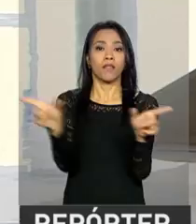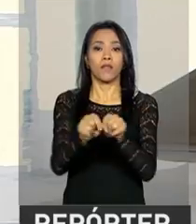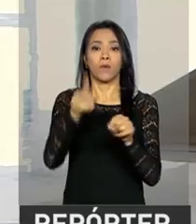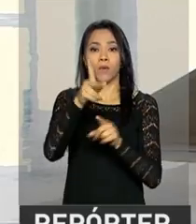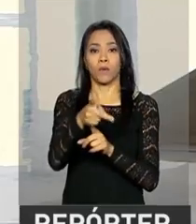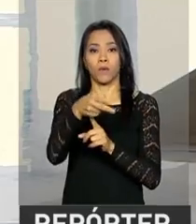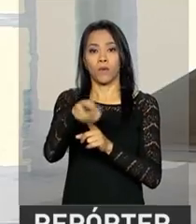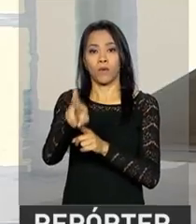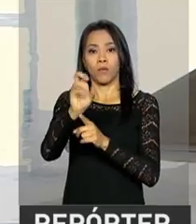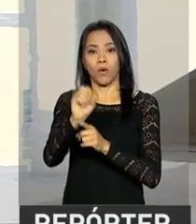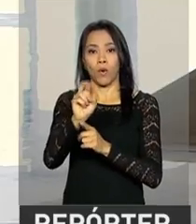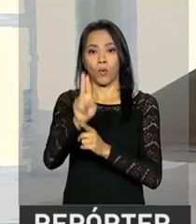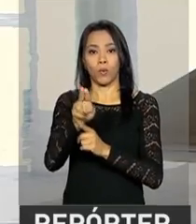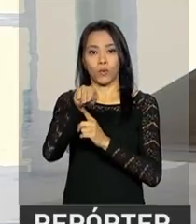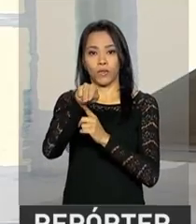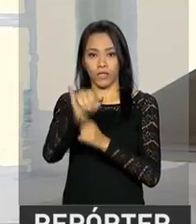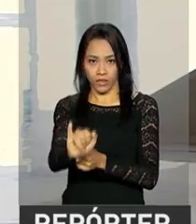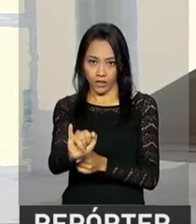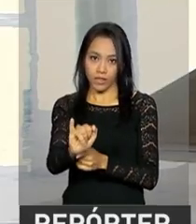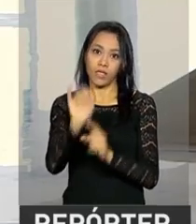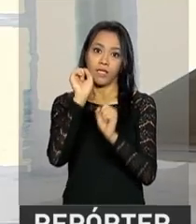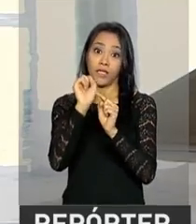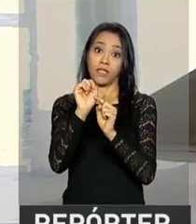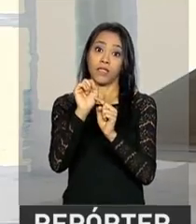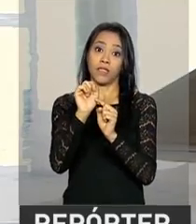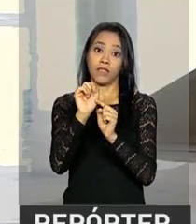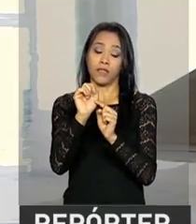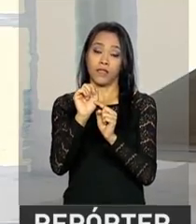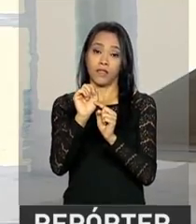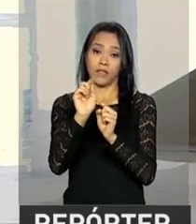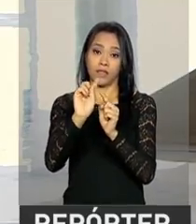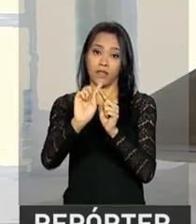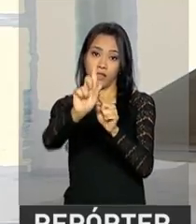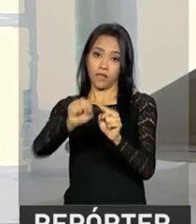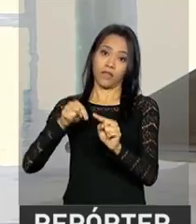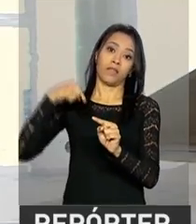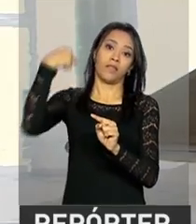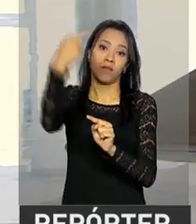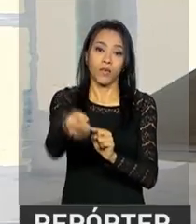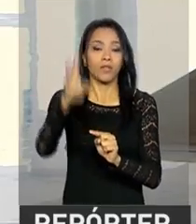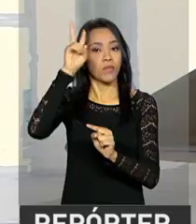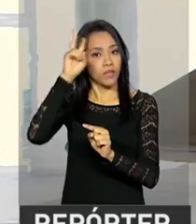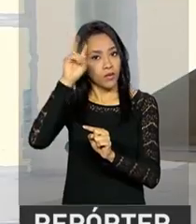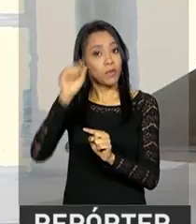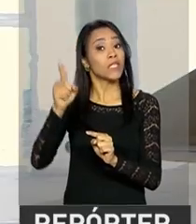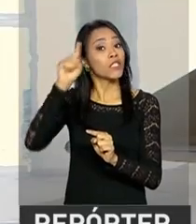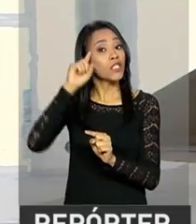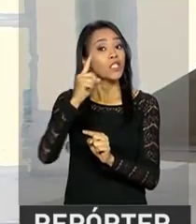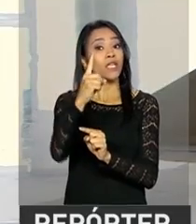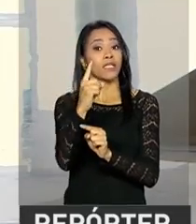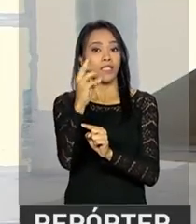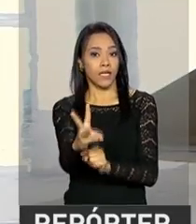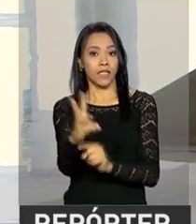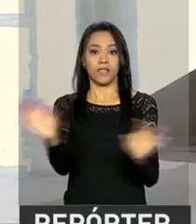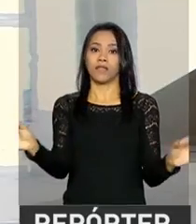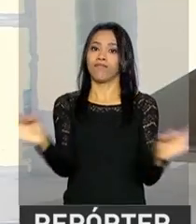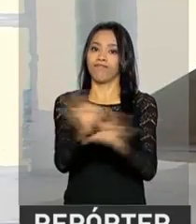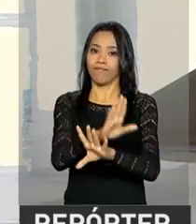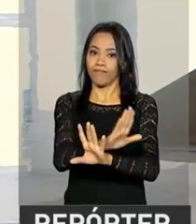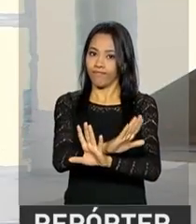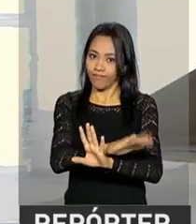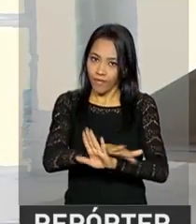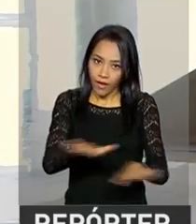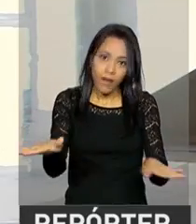Todos esse prazo aí se encerra na próxima eh segunda-feira dia 13 para os estudantes eles comprovarem as